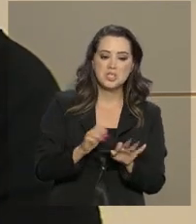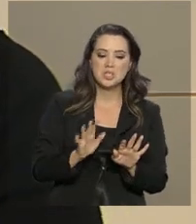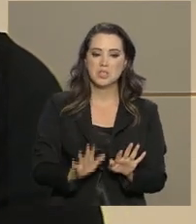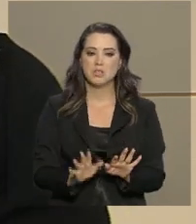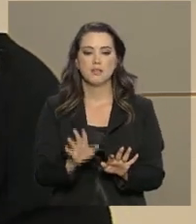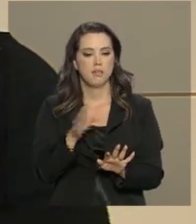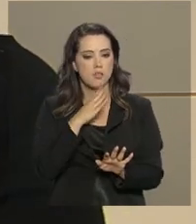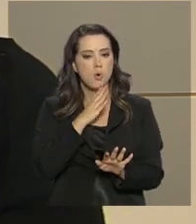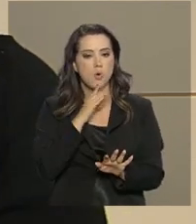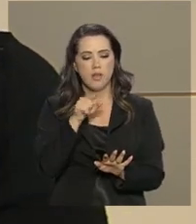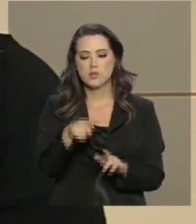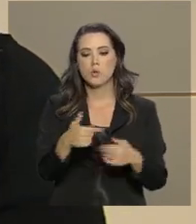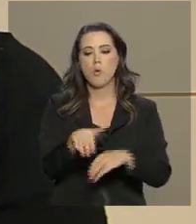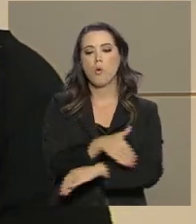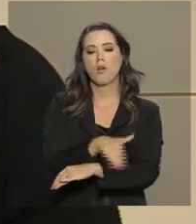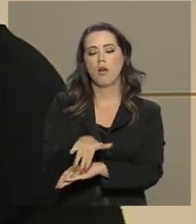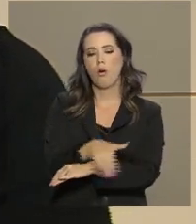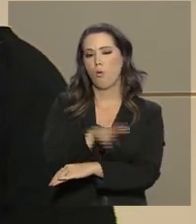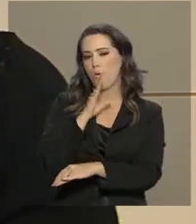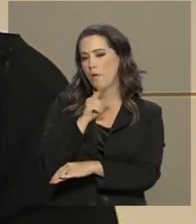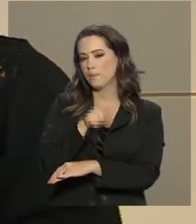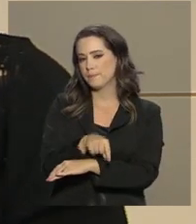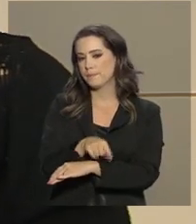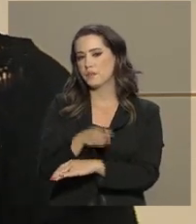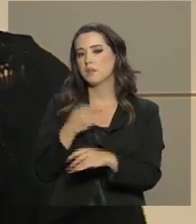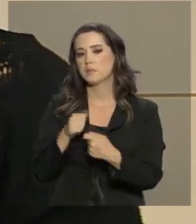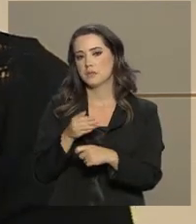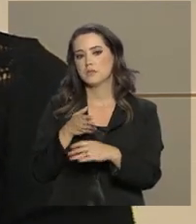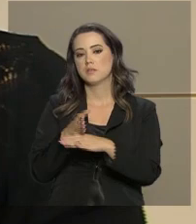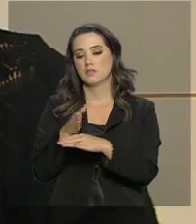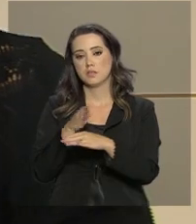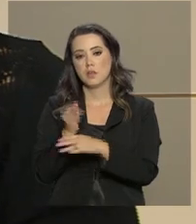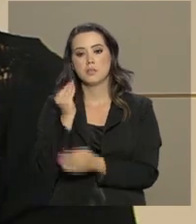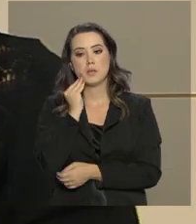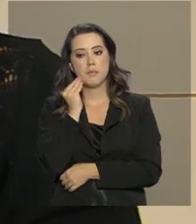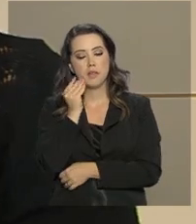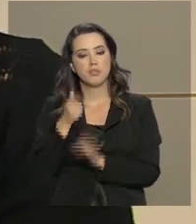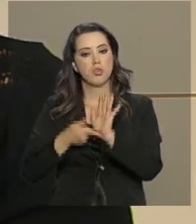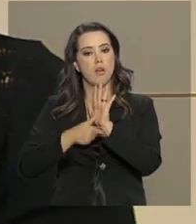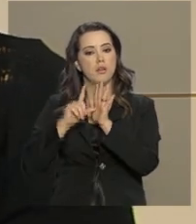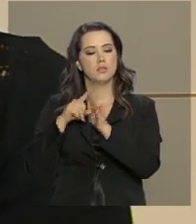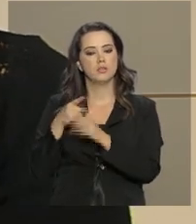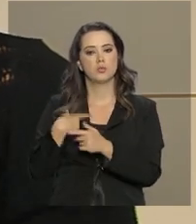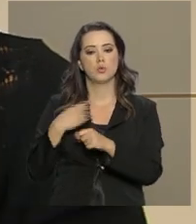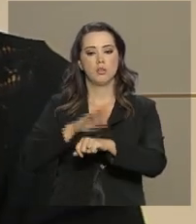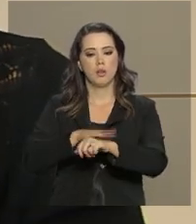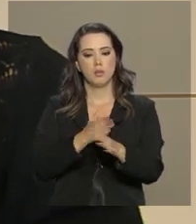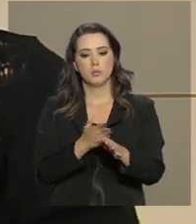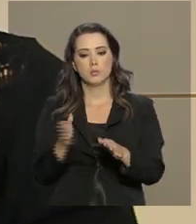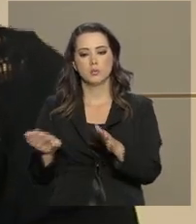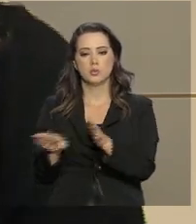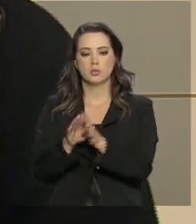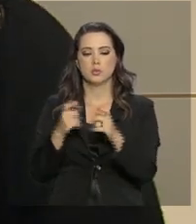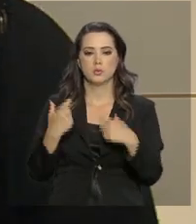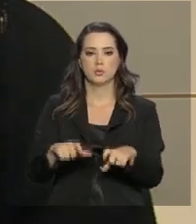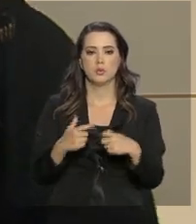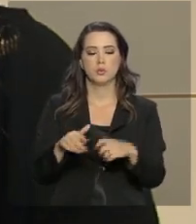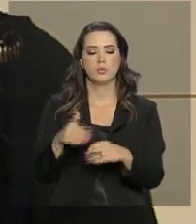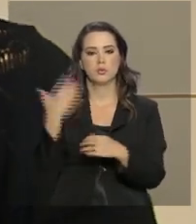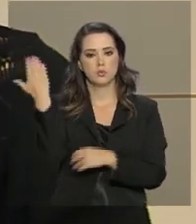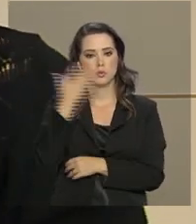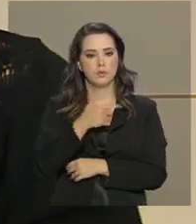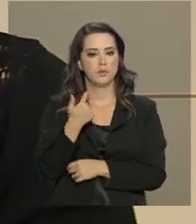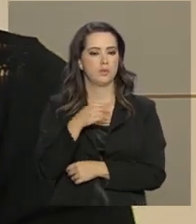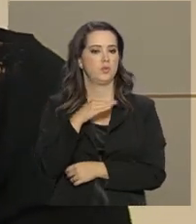o endereço, se já foram lá alguma vez, e que façam esse trajeto. Testem quanto tempo ele leva para chegar no local de prova, para que não tenha